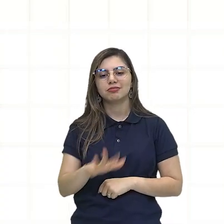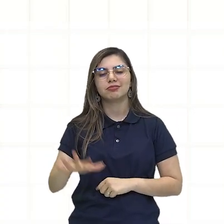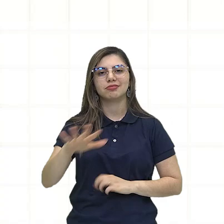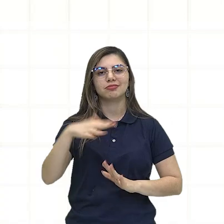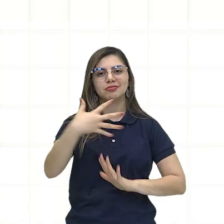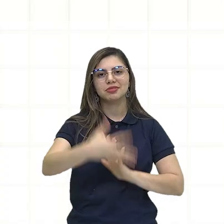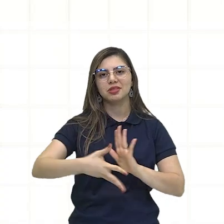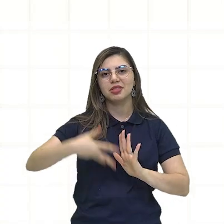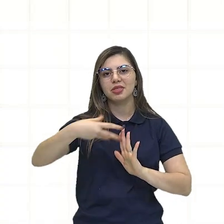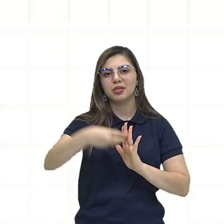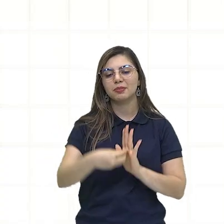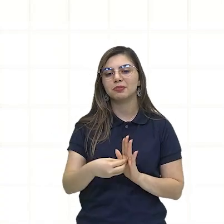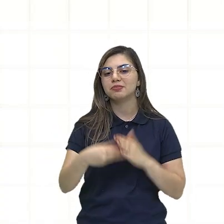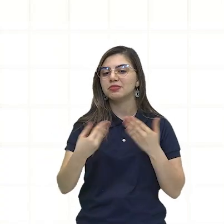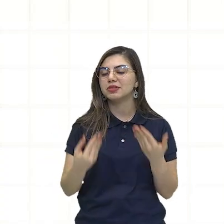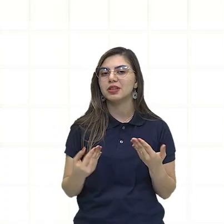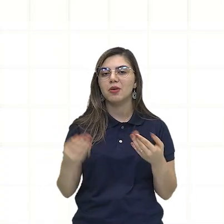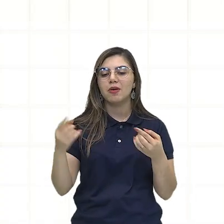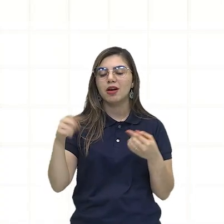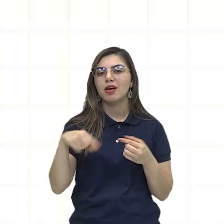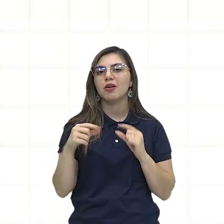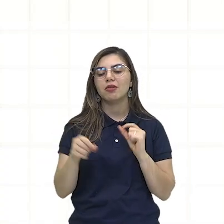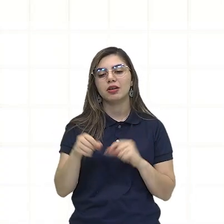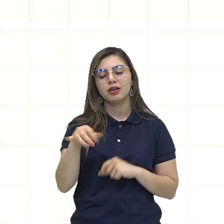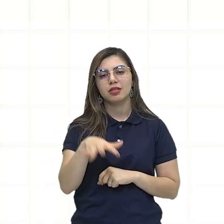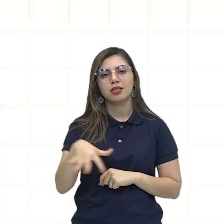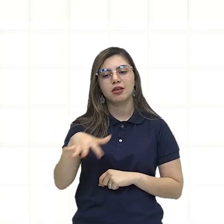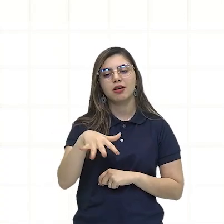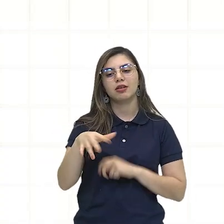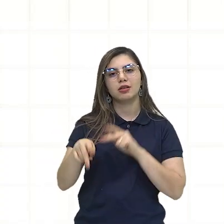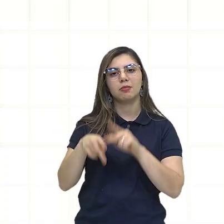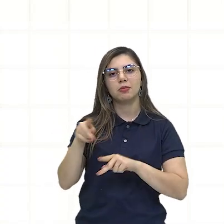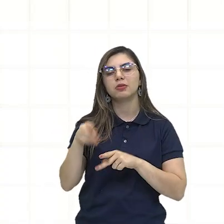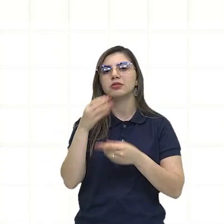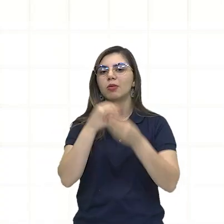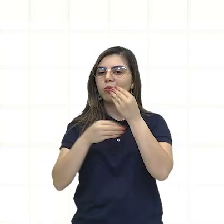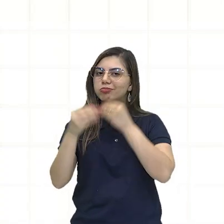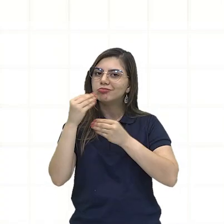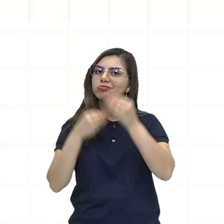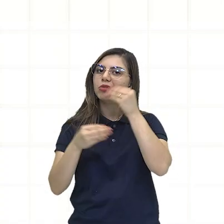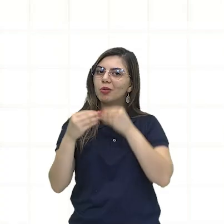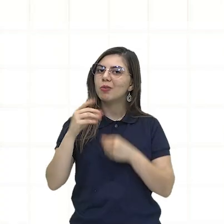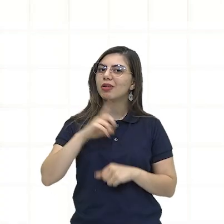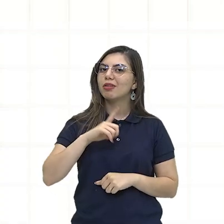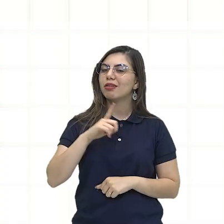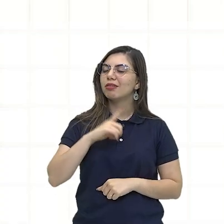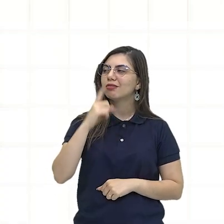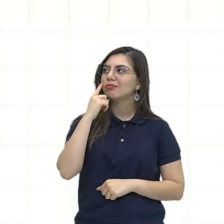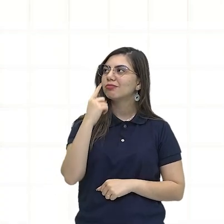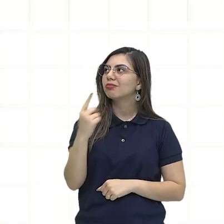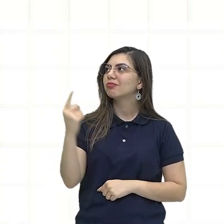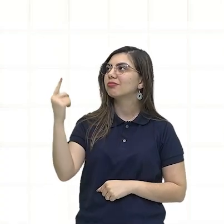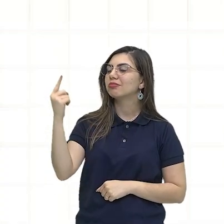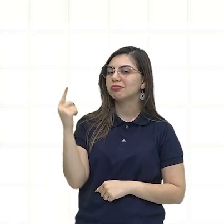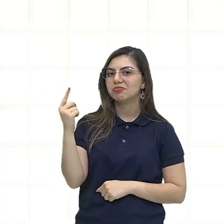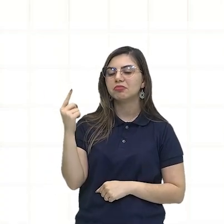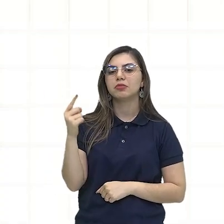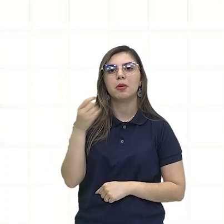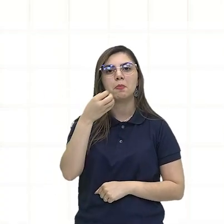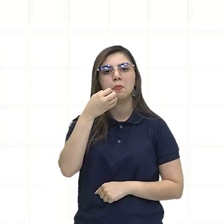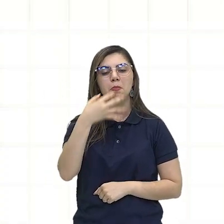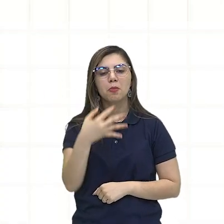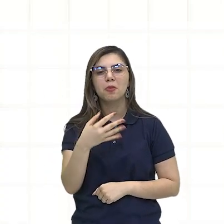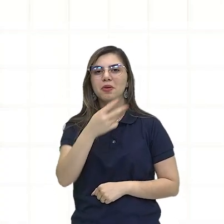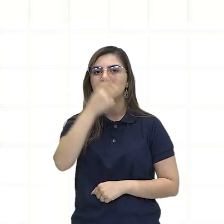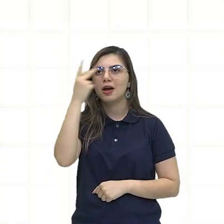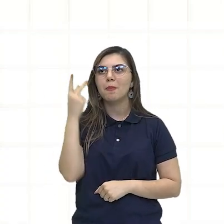faz parte da alimentação, da rotina alimentar de diversas populações e que é um produto bem visto e